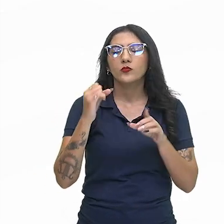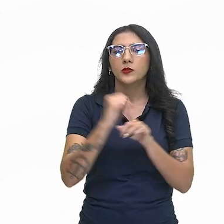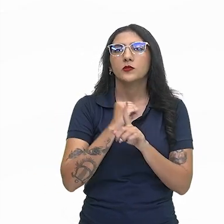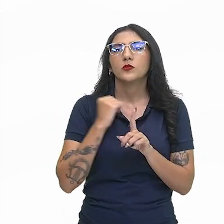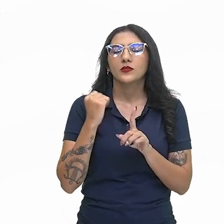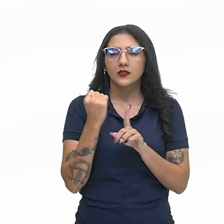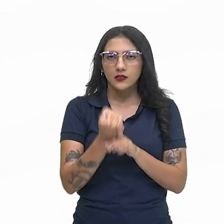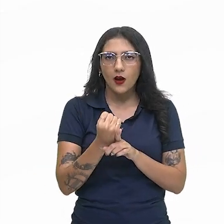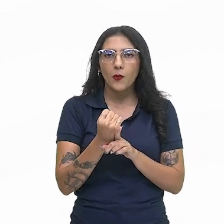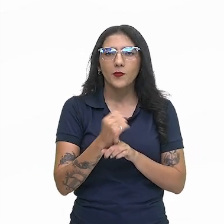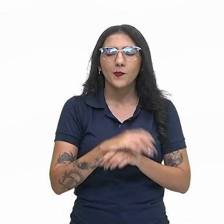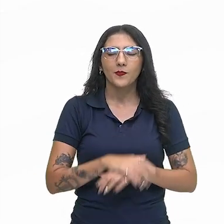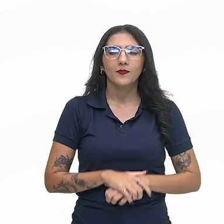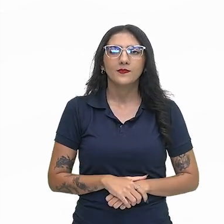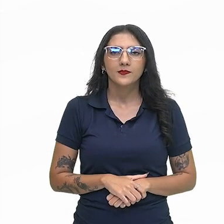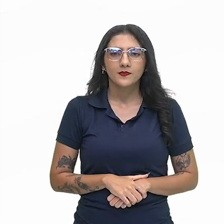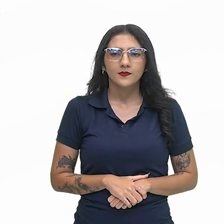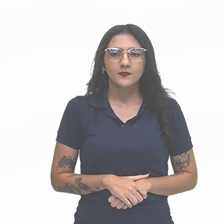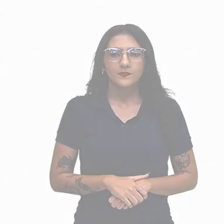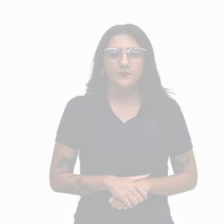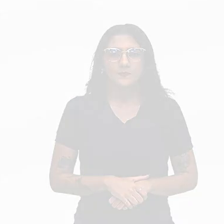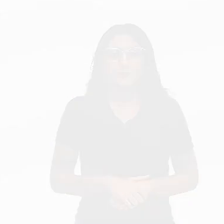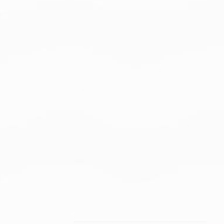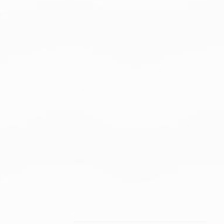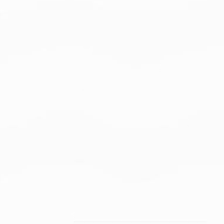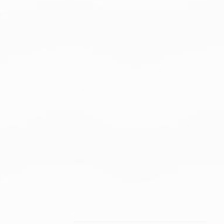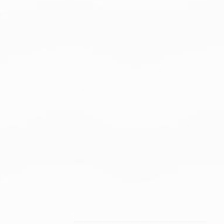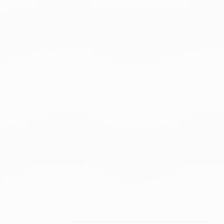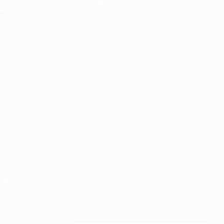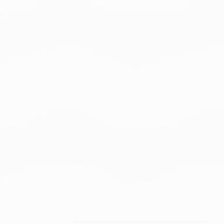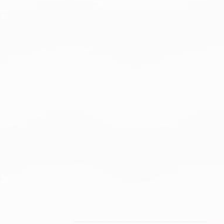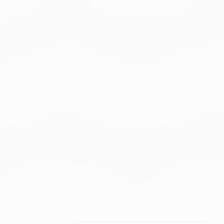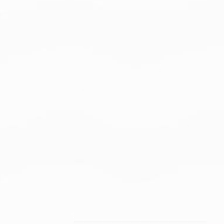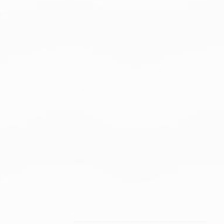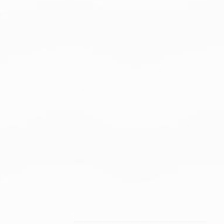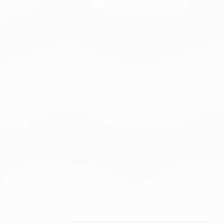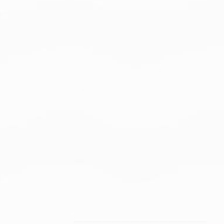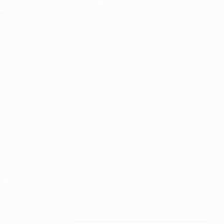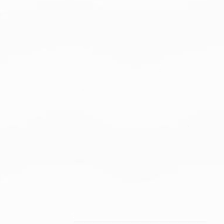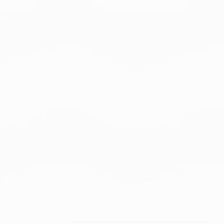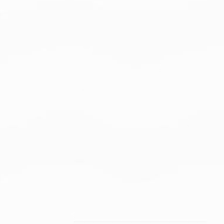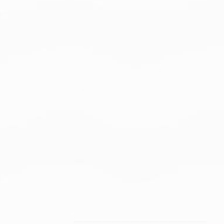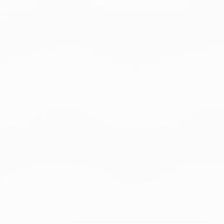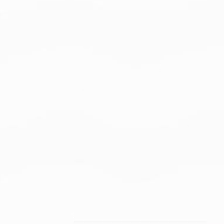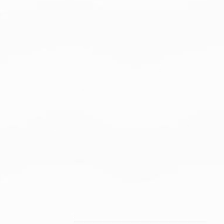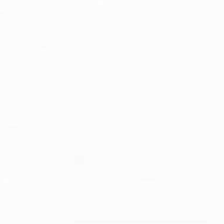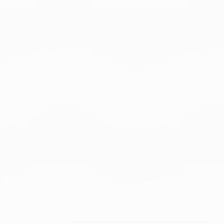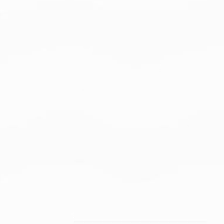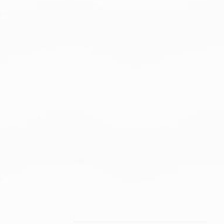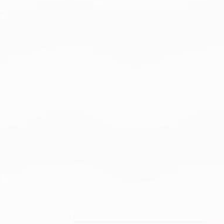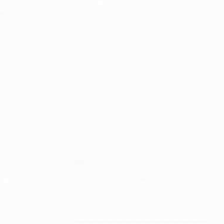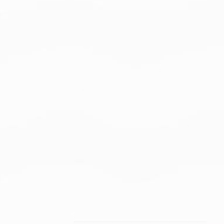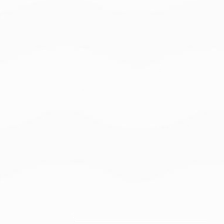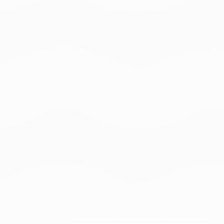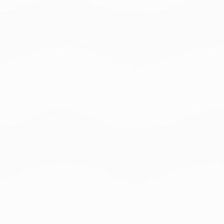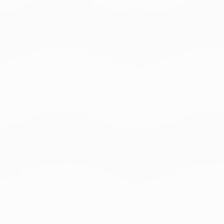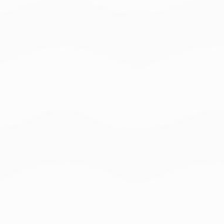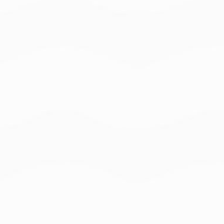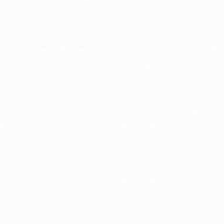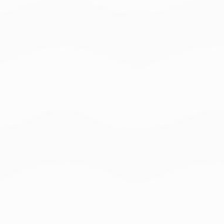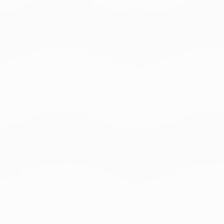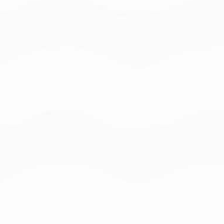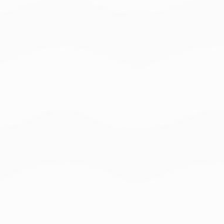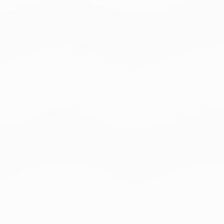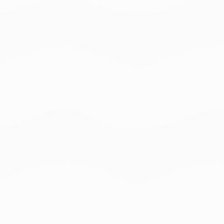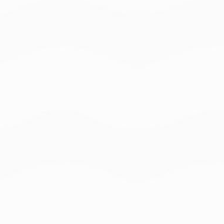né? A sociedade ela é maior do que cada indivíduo, certo? Muito bem. E aí a gente vai ver alguns conceitos que ele traz para fazer